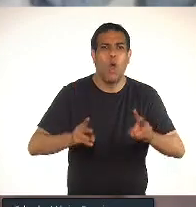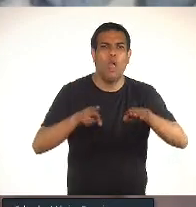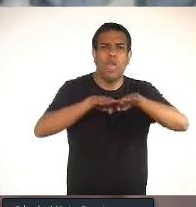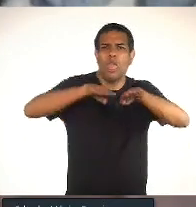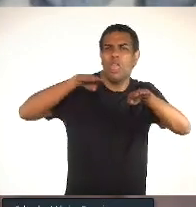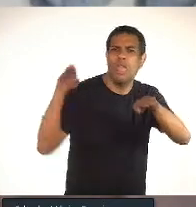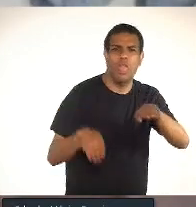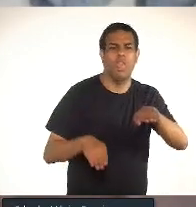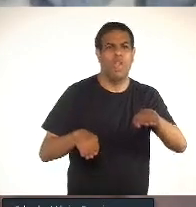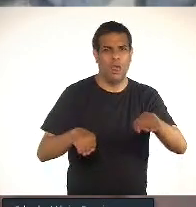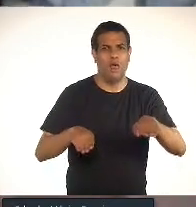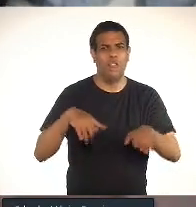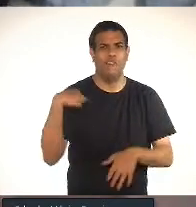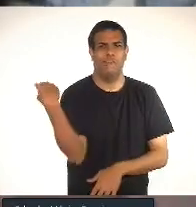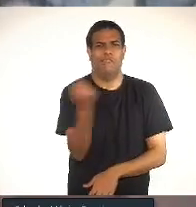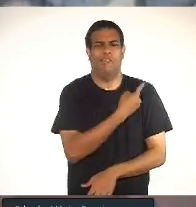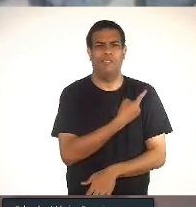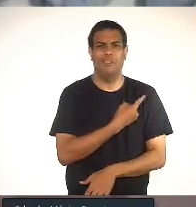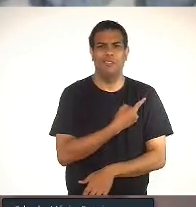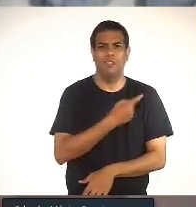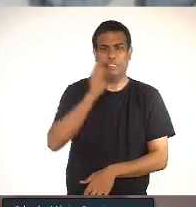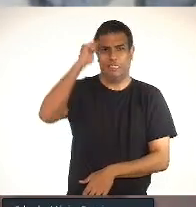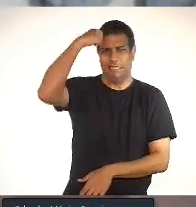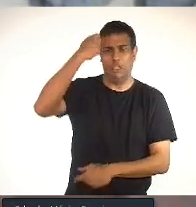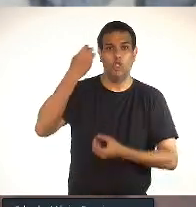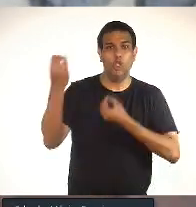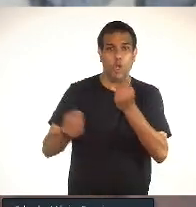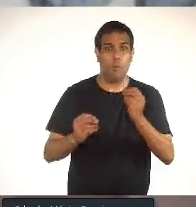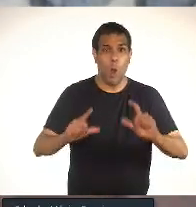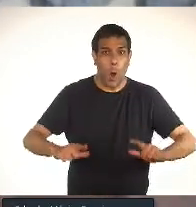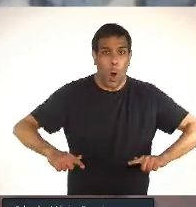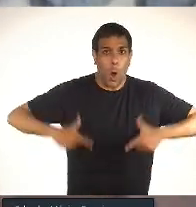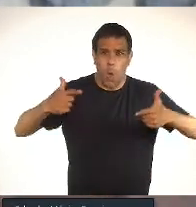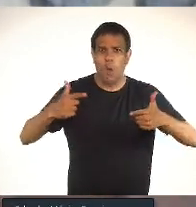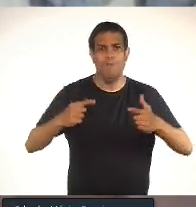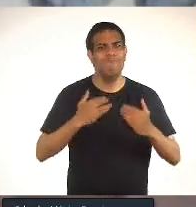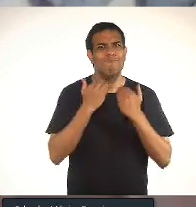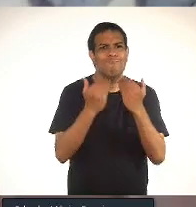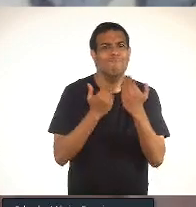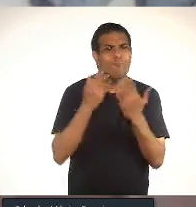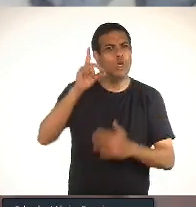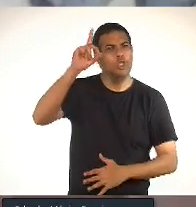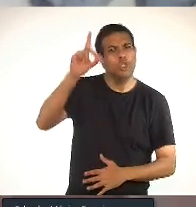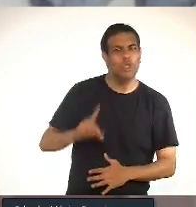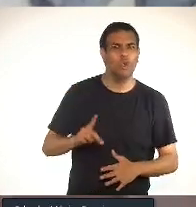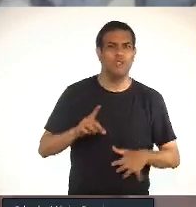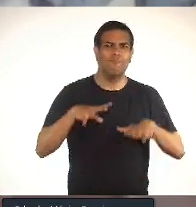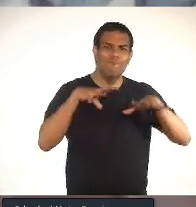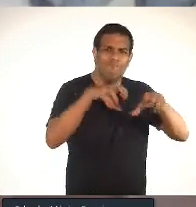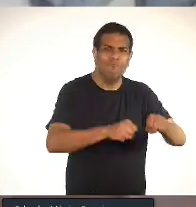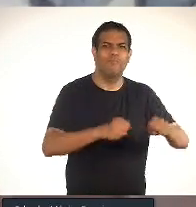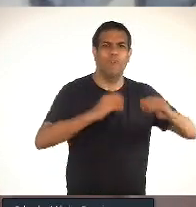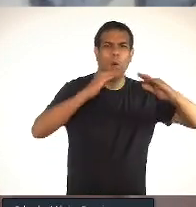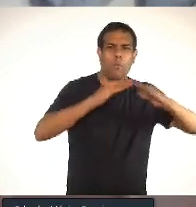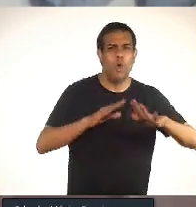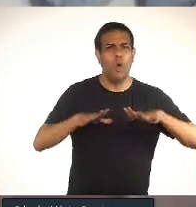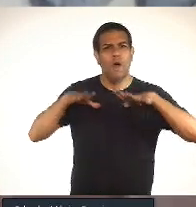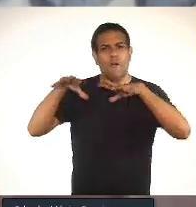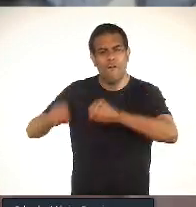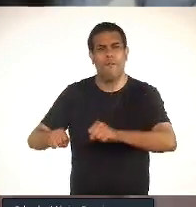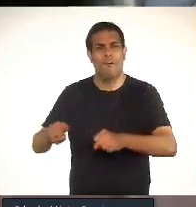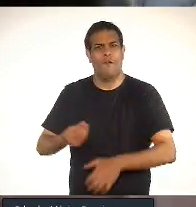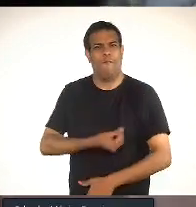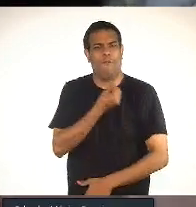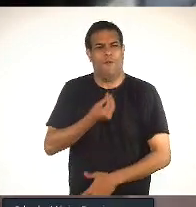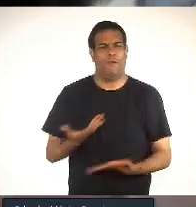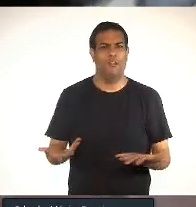completamente incidiu sobre a possibilidade do acesso, do direito à terra, do direito à moradia.